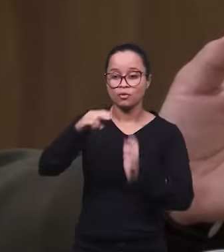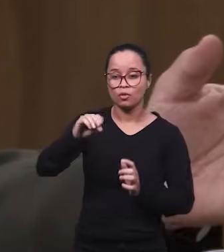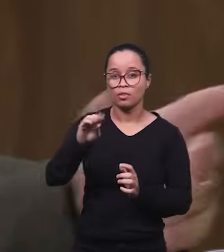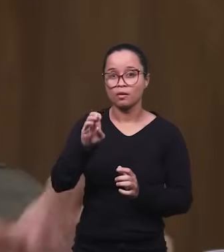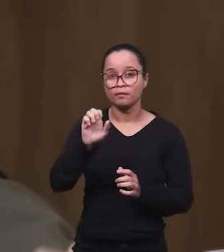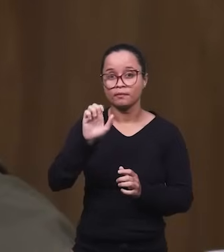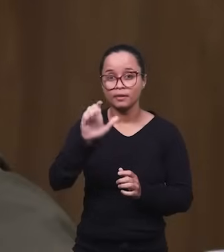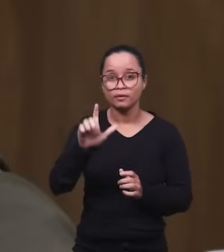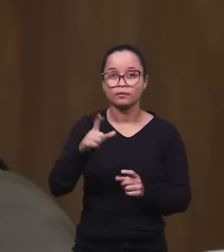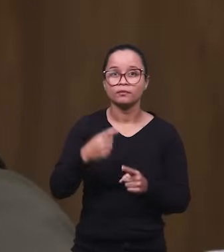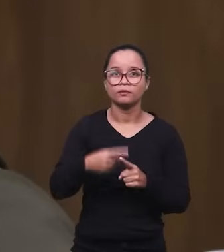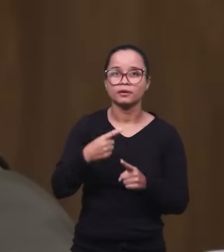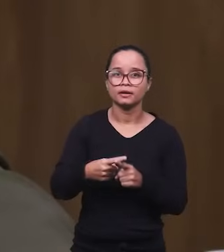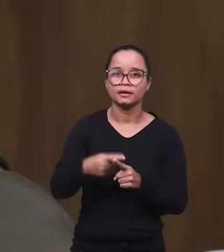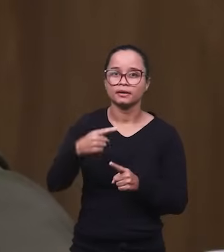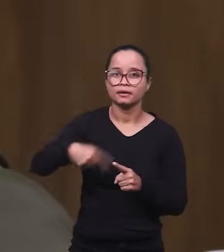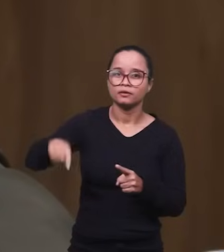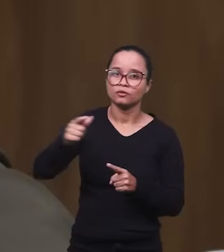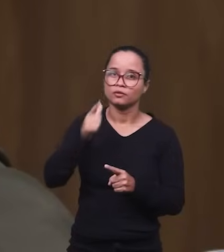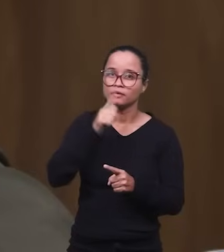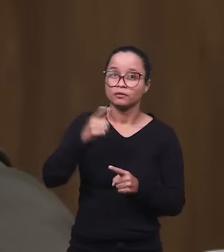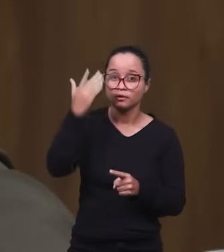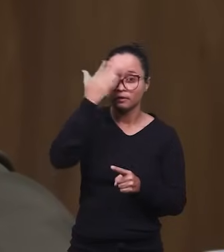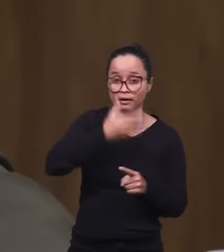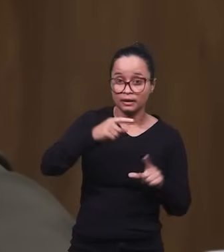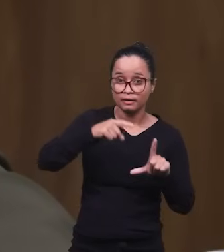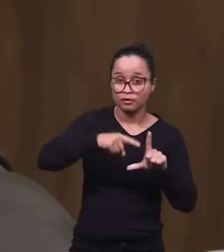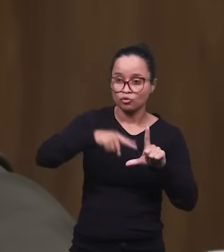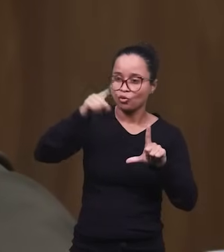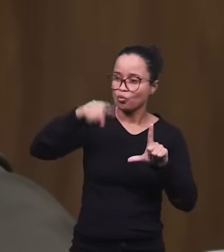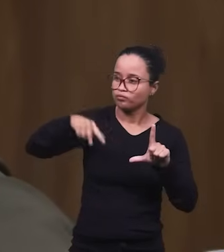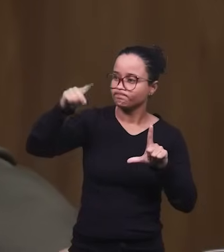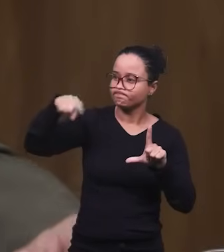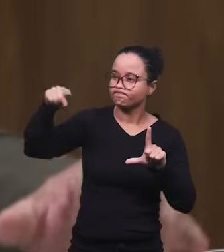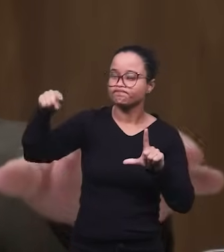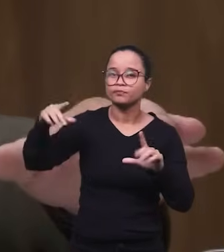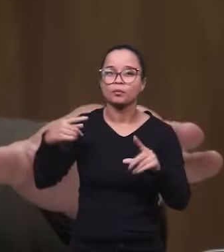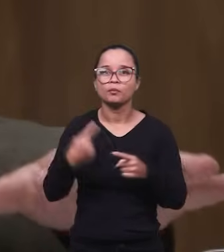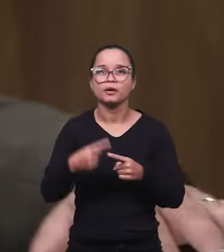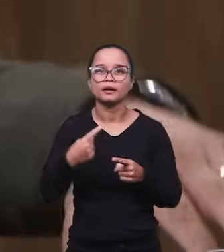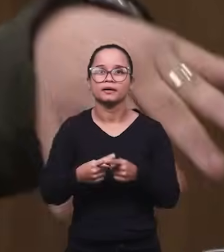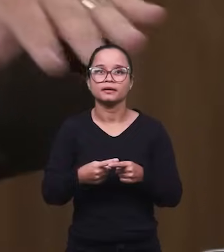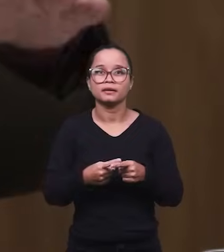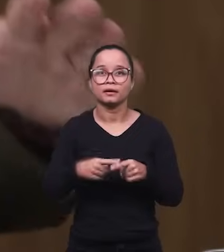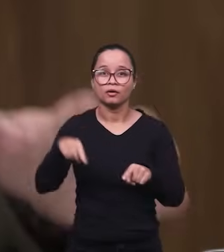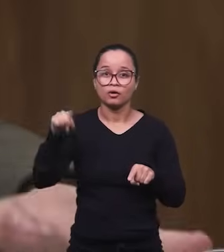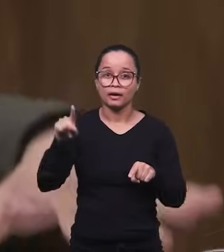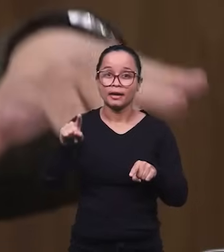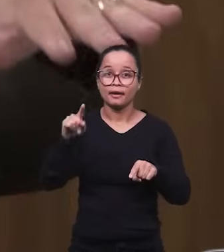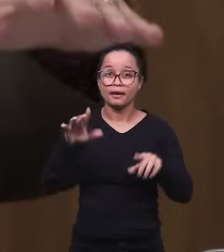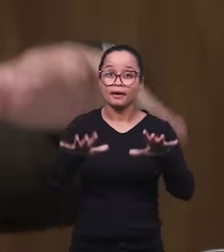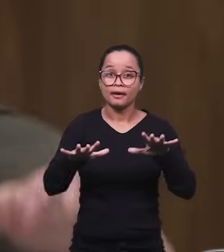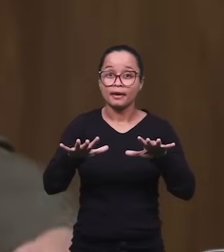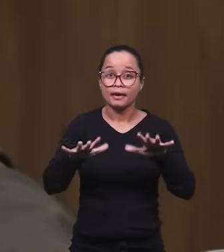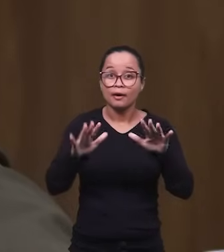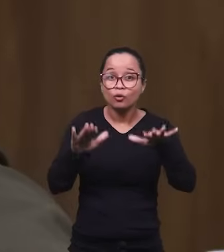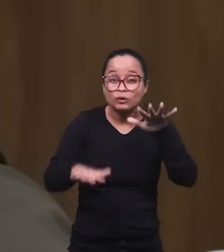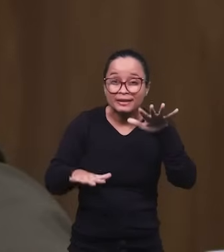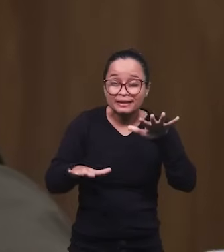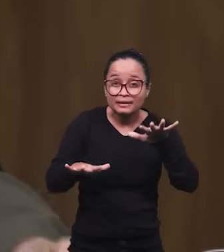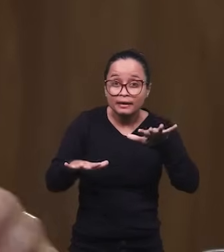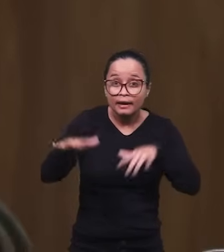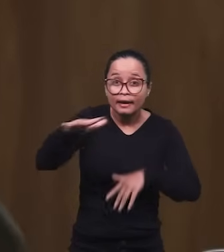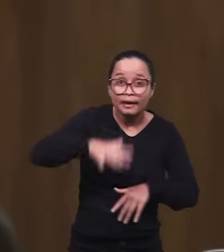Einstein postulou por cálculos. Essas ondas gravitacionais é justamente o tecido do espaço-tempo fazendo assim, olha.